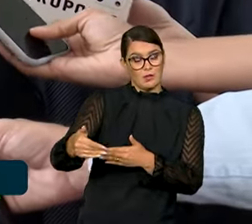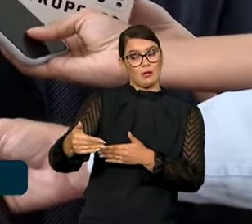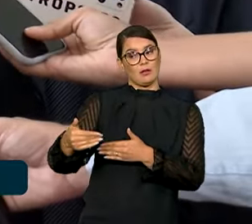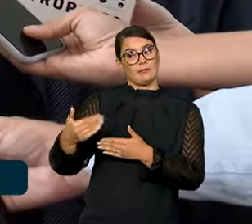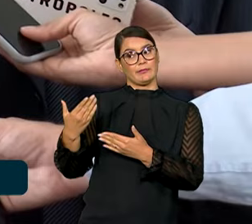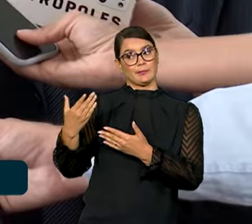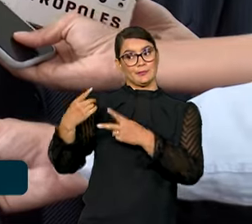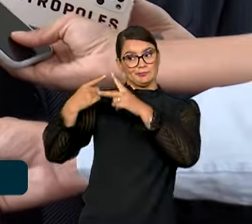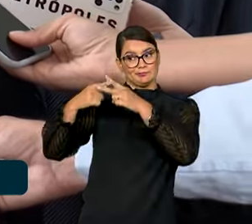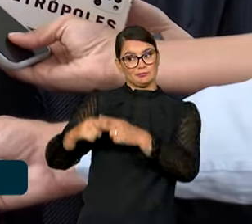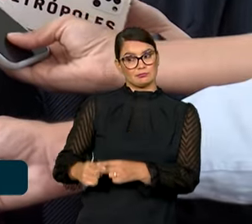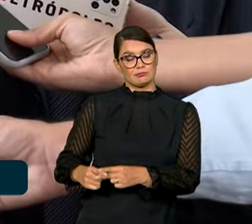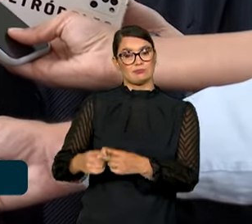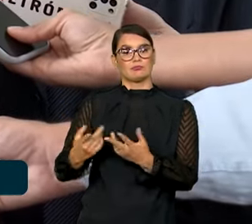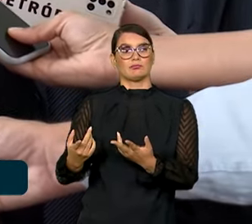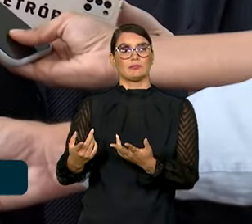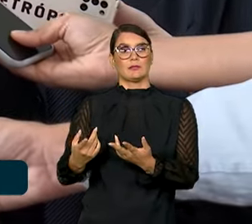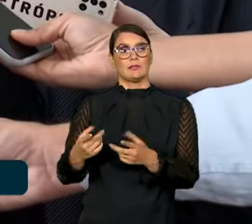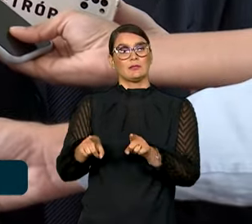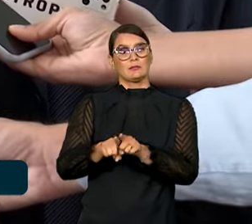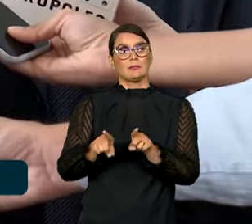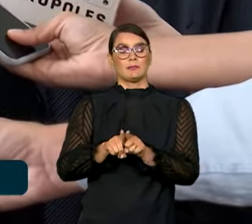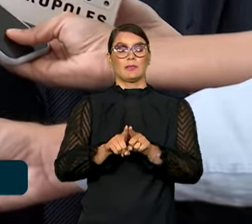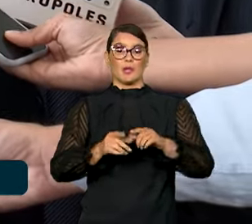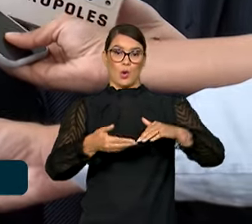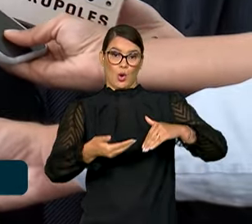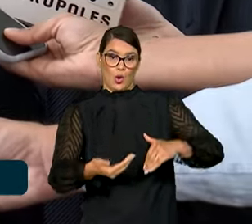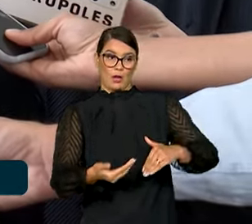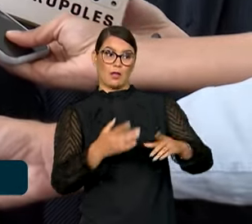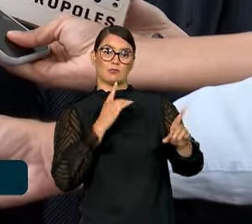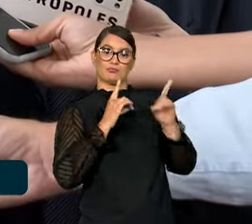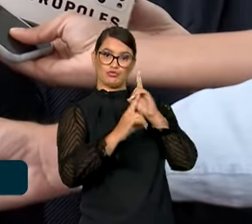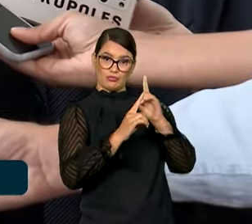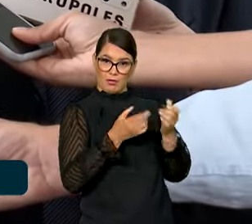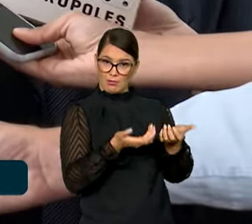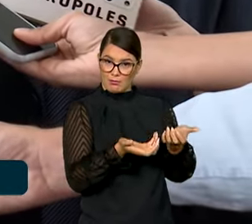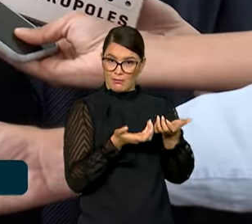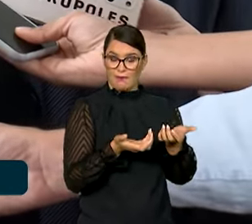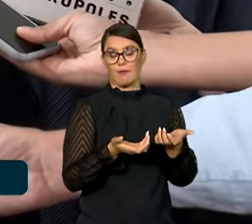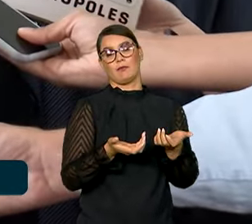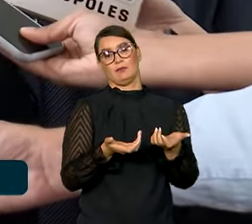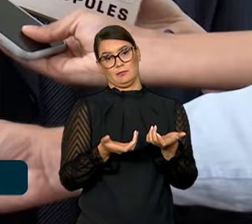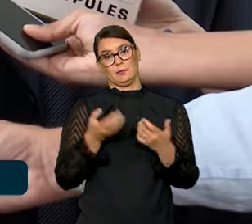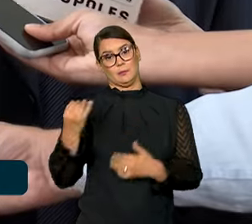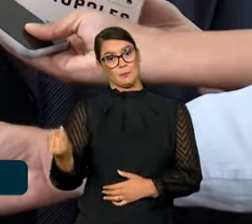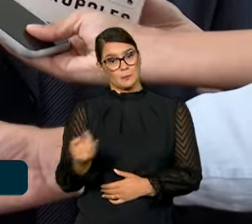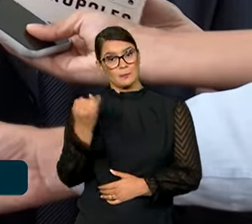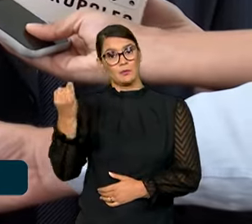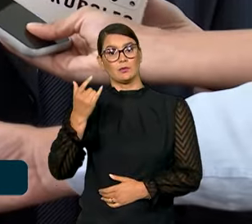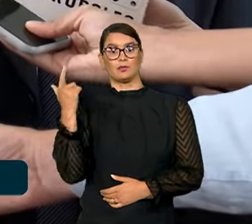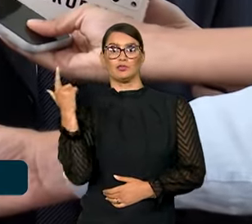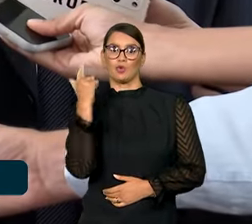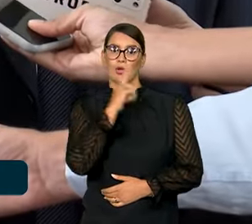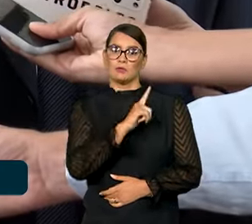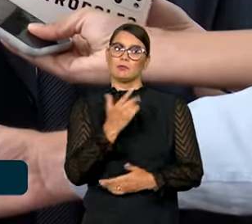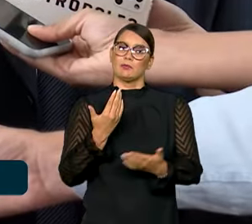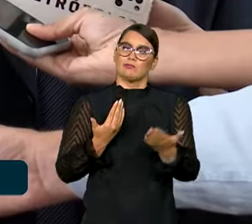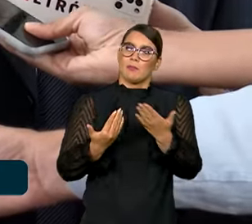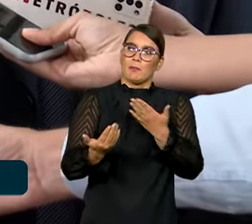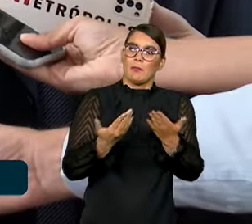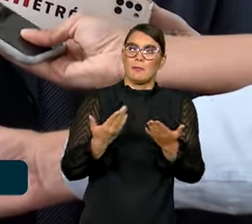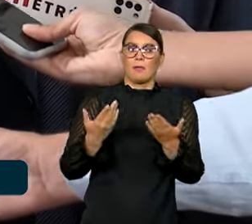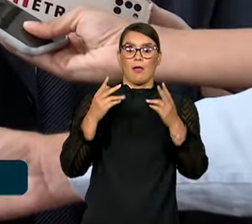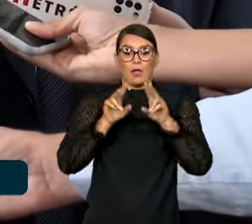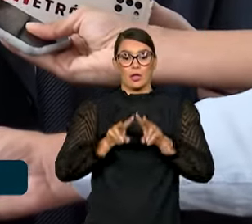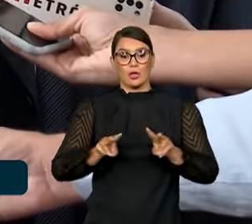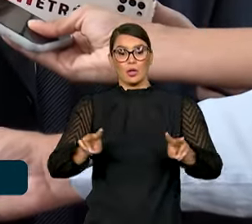dados, em busca também de diálogo com o Congresso Nacional. É importante que a gente encontre um mecanismo de diálogo que olhe para o